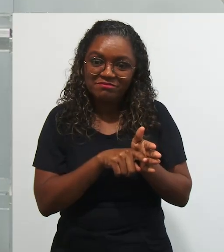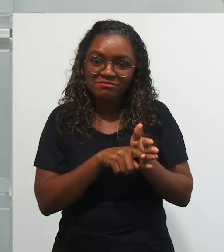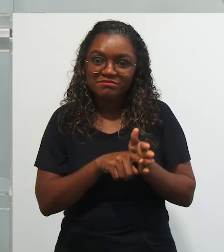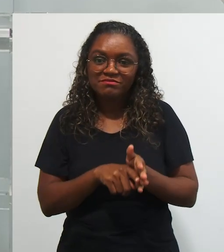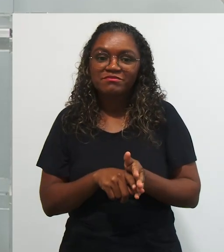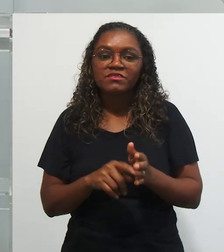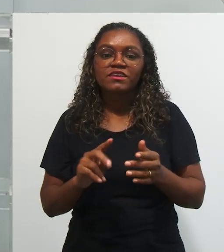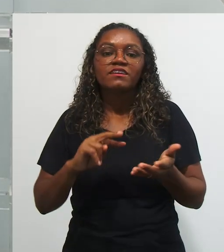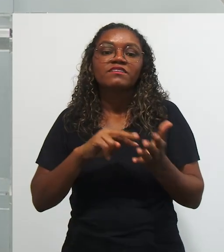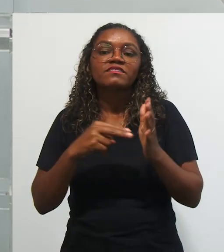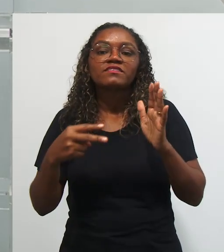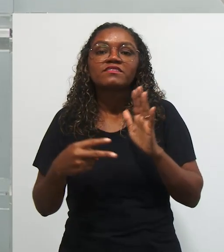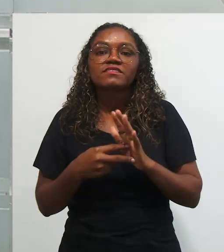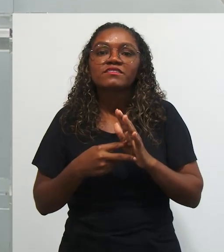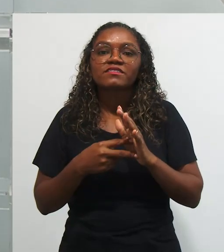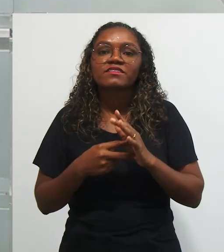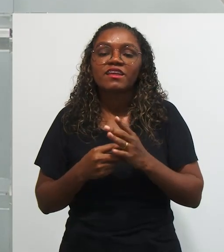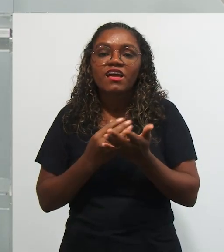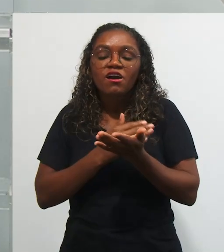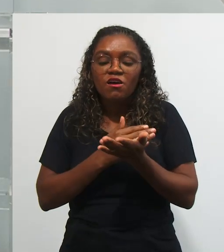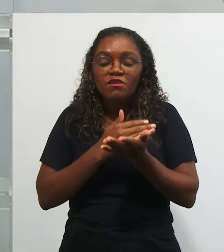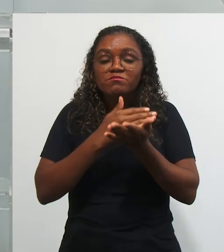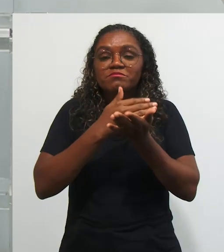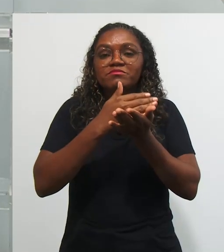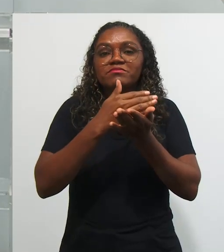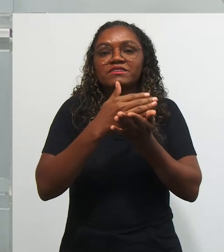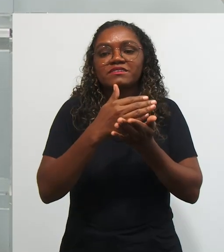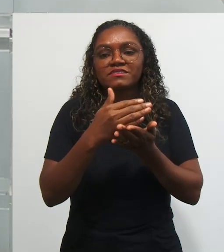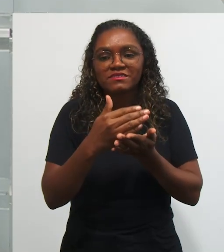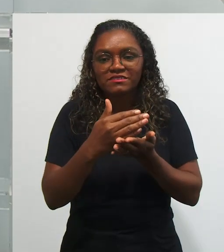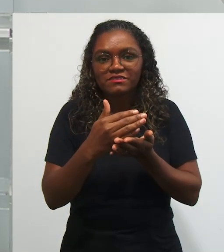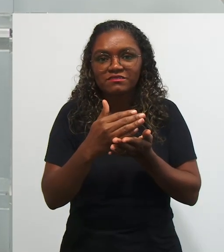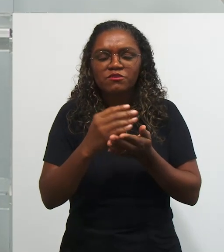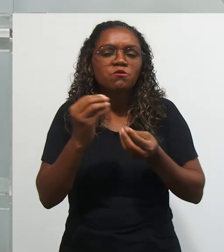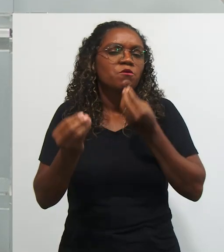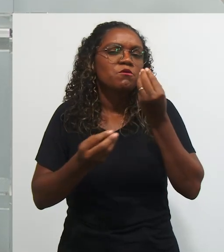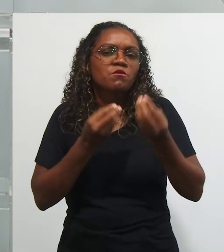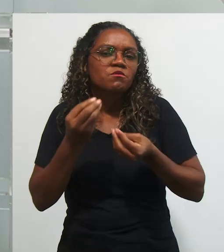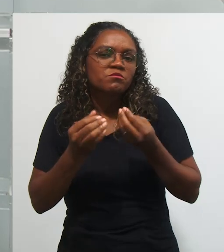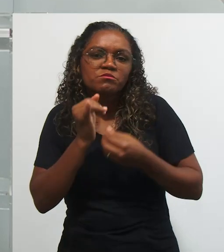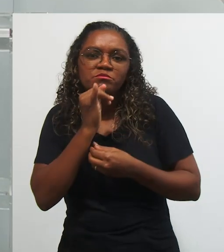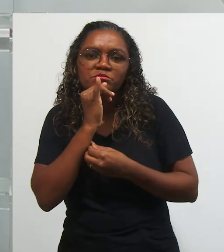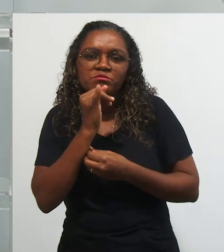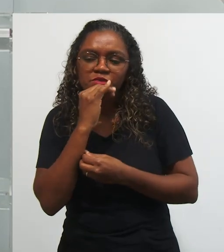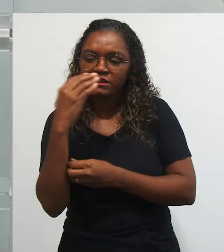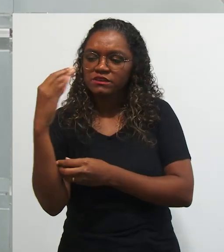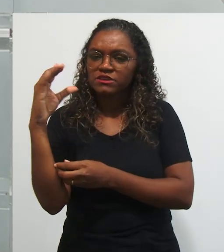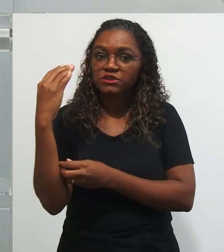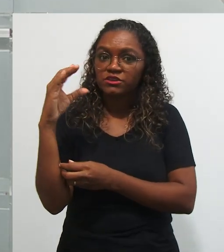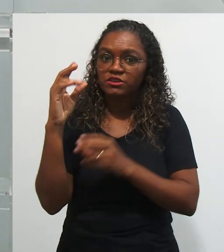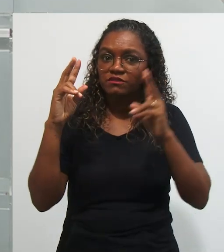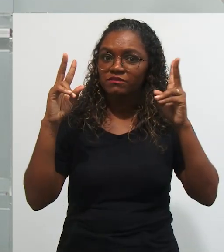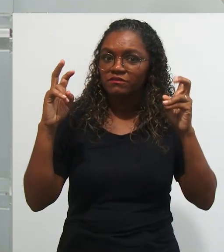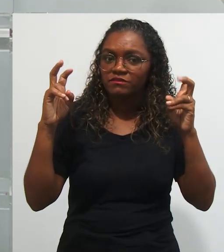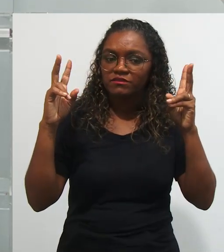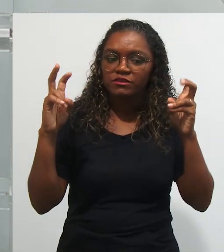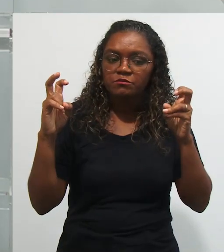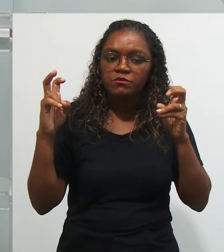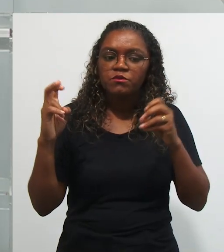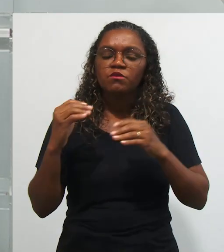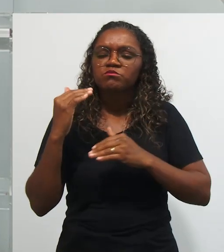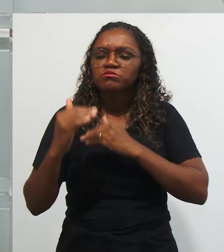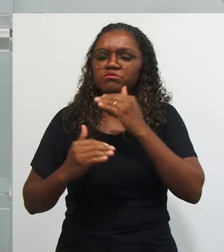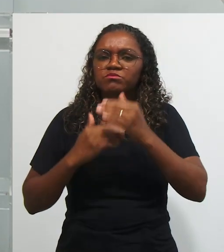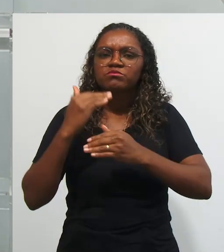investigue. Gnosiológico é origem, né? A origem, a questão científica, a questão